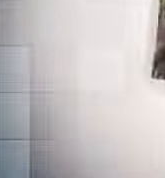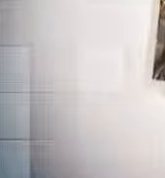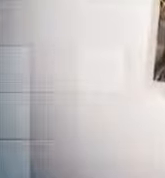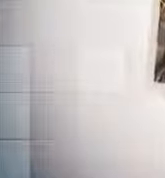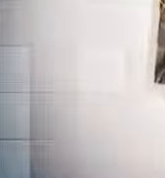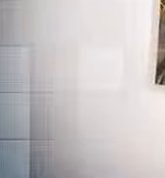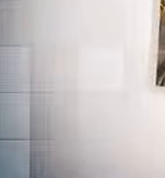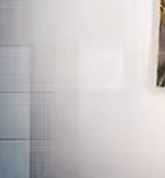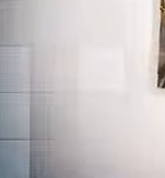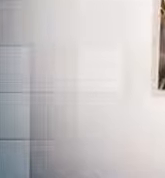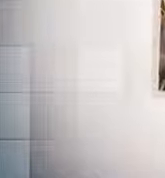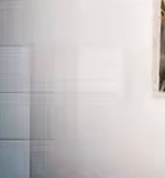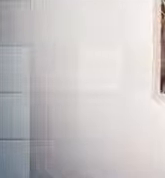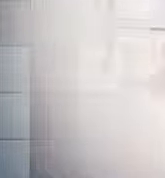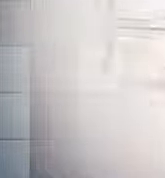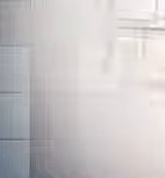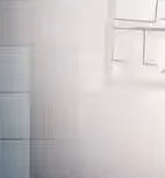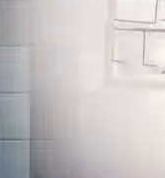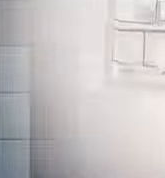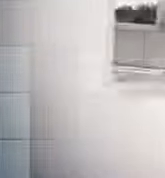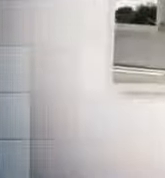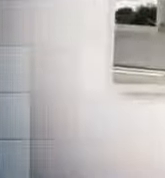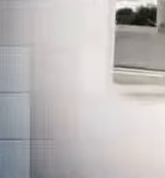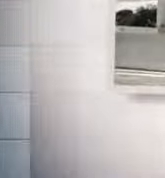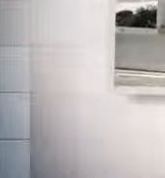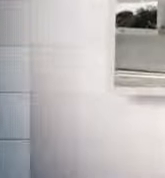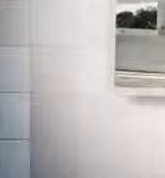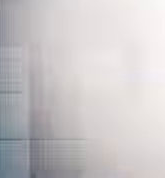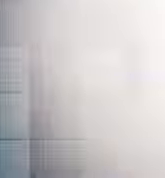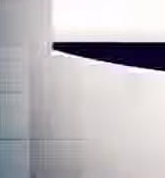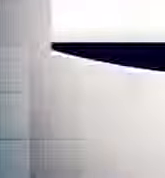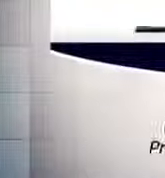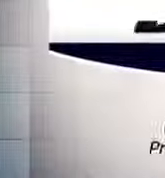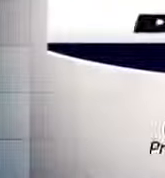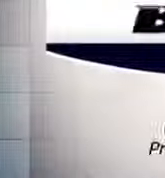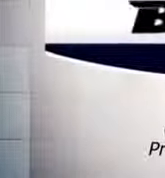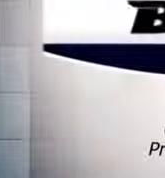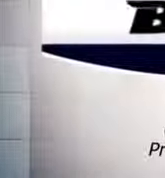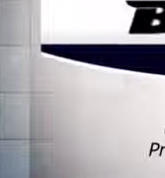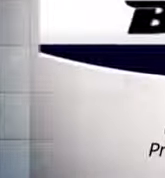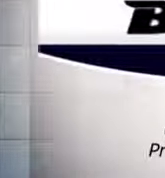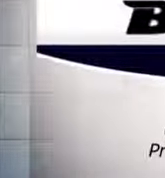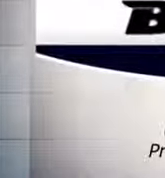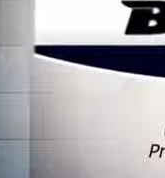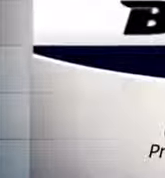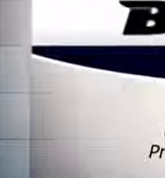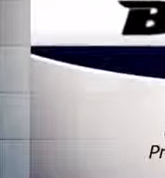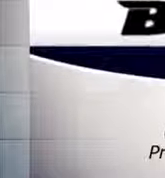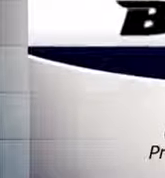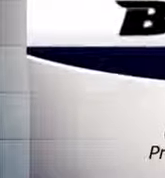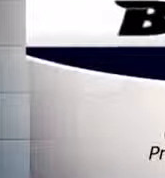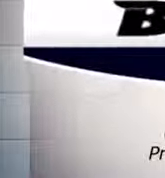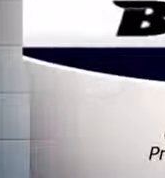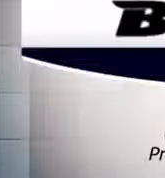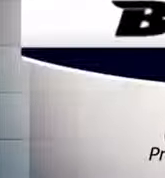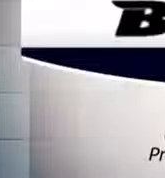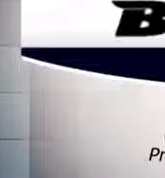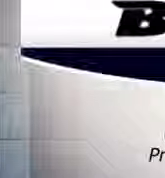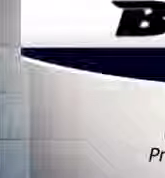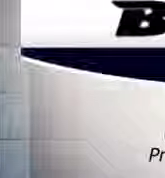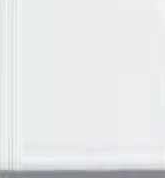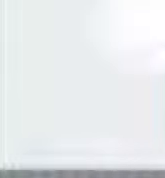que potencializam a beleza de qualquer ambiente e se adaptam a qualquer necessidade. Esquadrilhas de Alumínio Boa